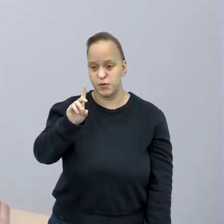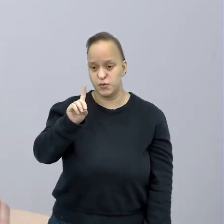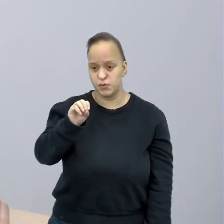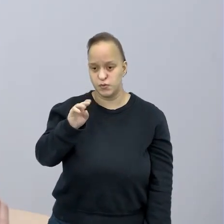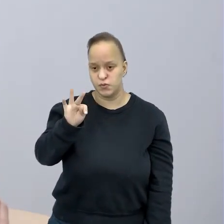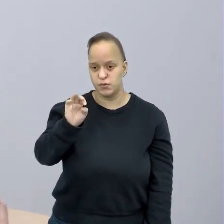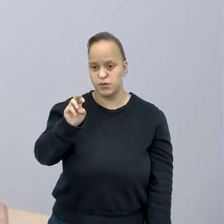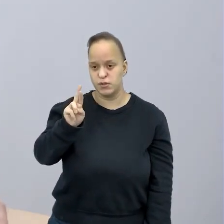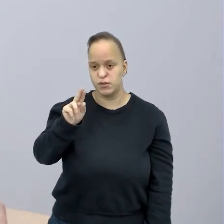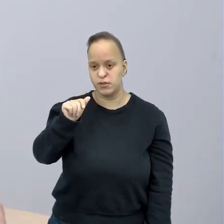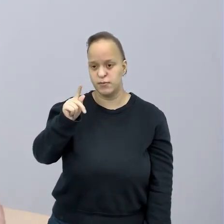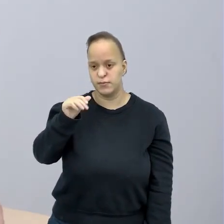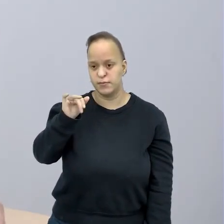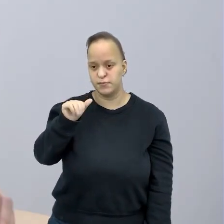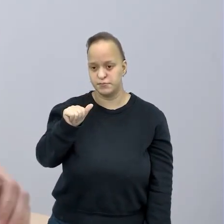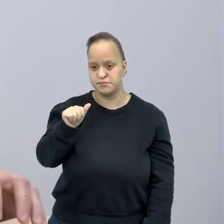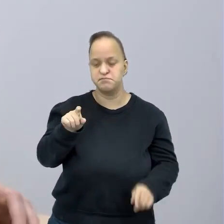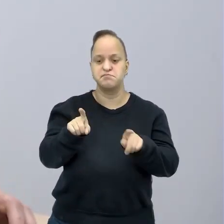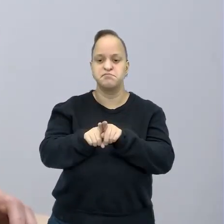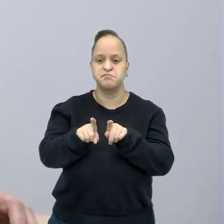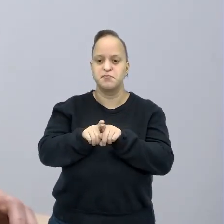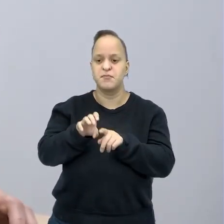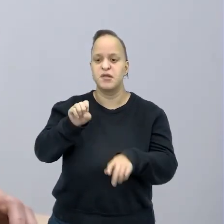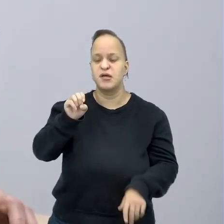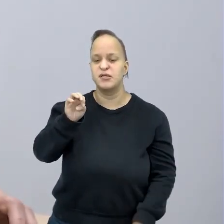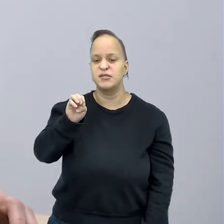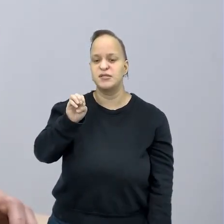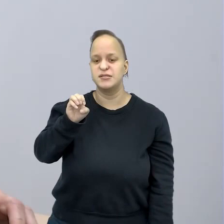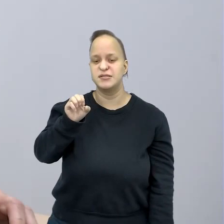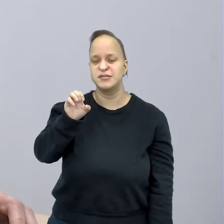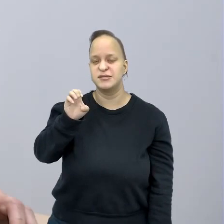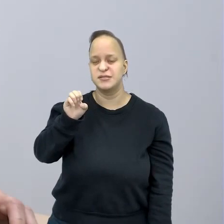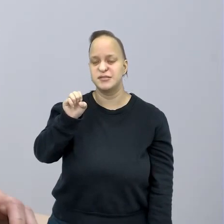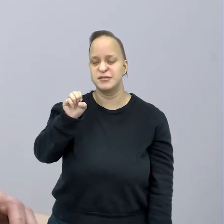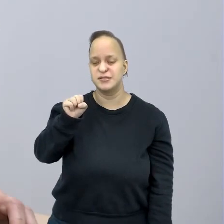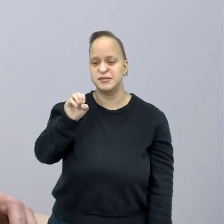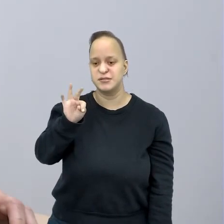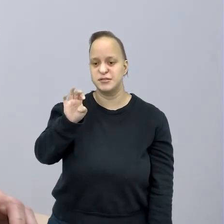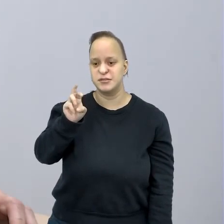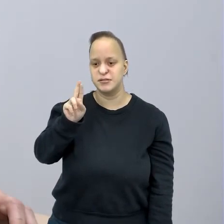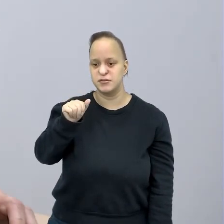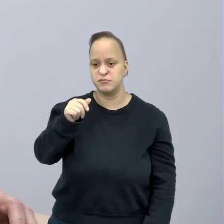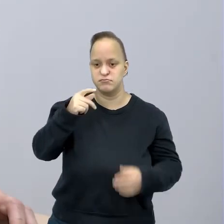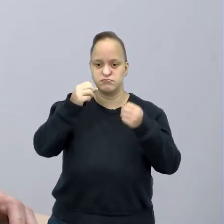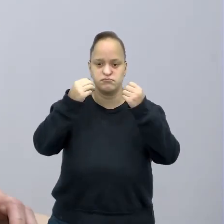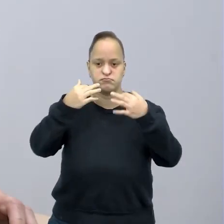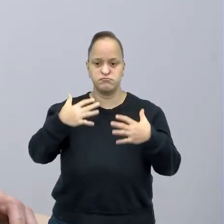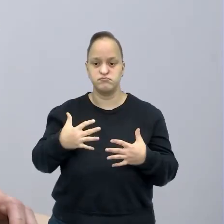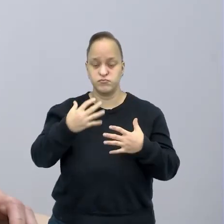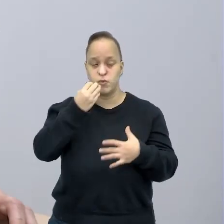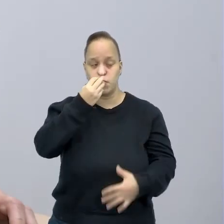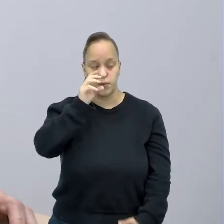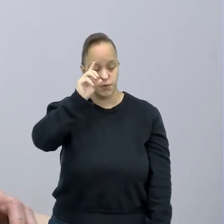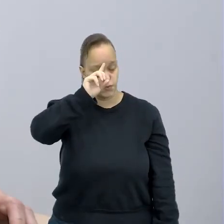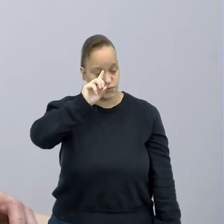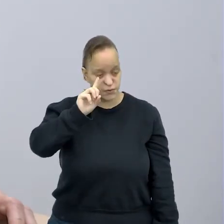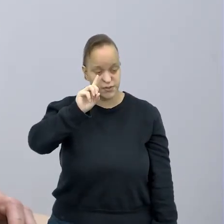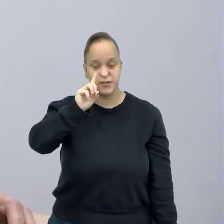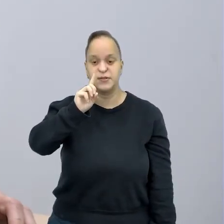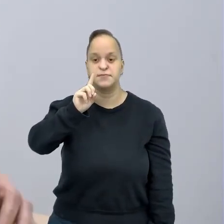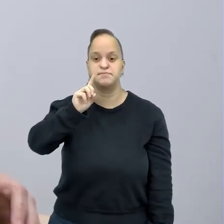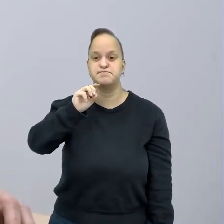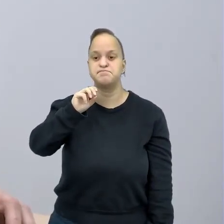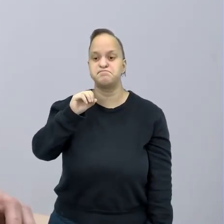E também a gente tem aqui, né, a Esther fala, né? Que é, bom dia, professora Esther Rodrigues Gomes. O